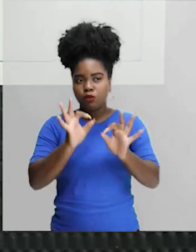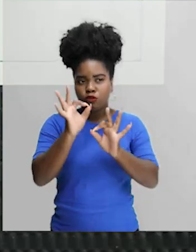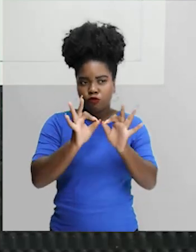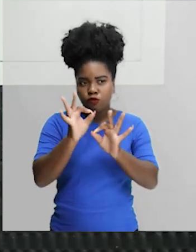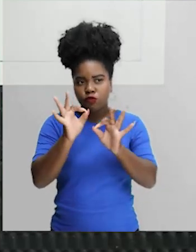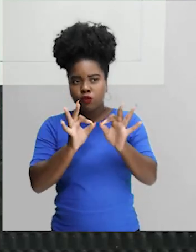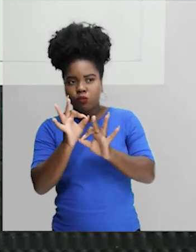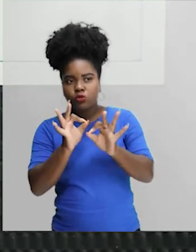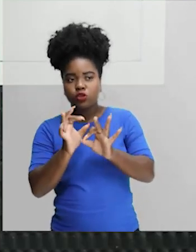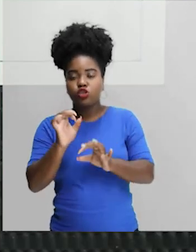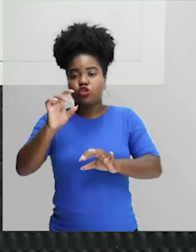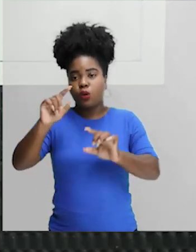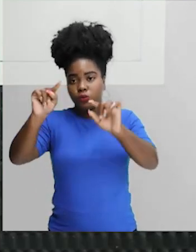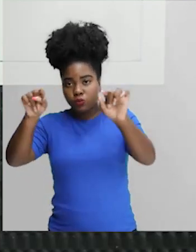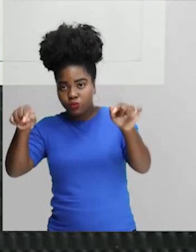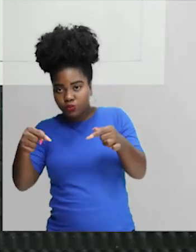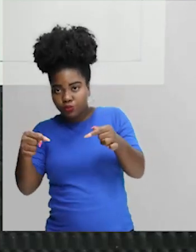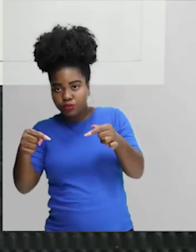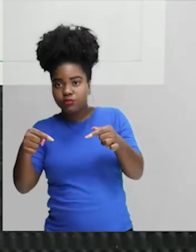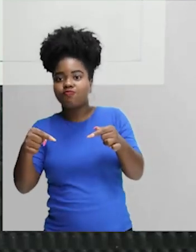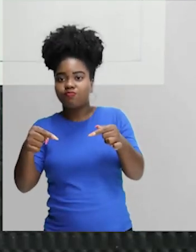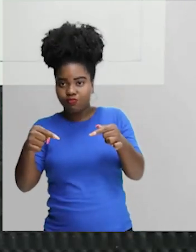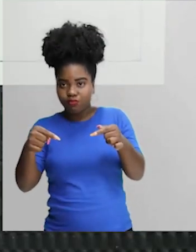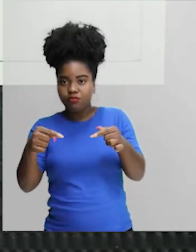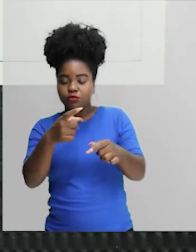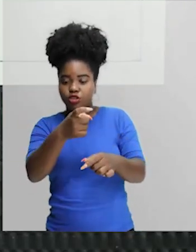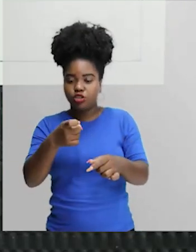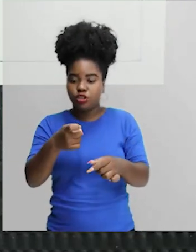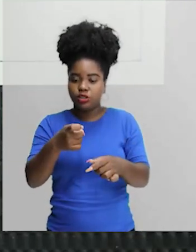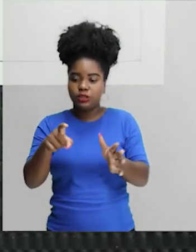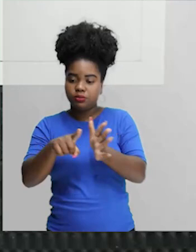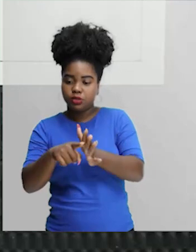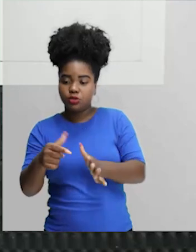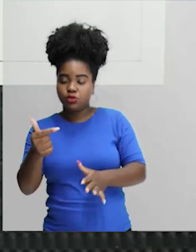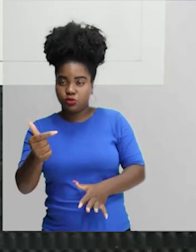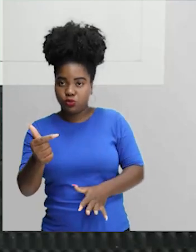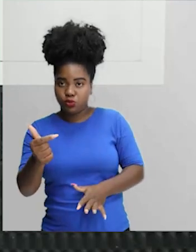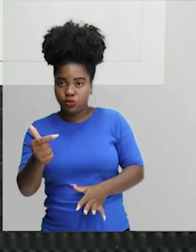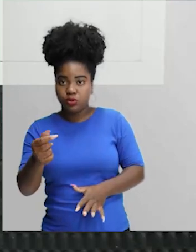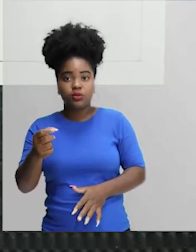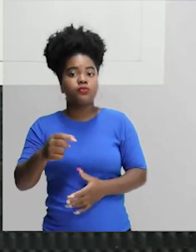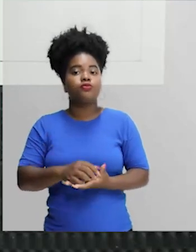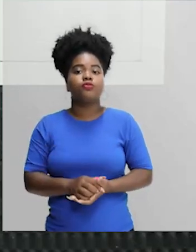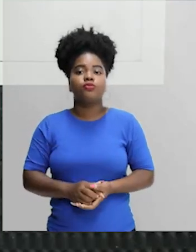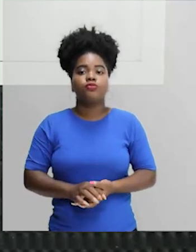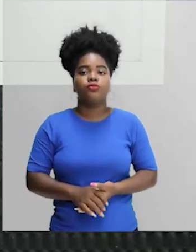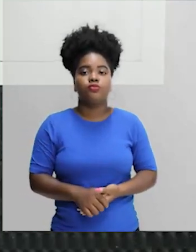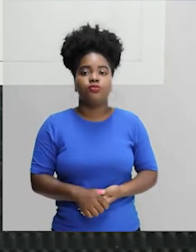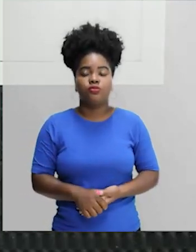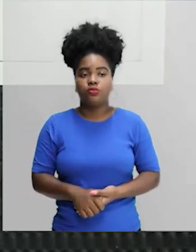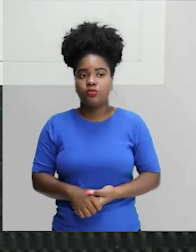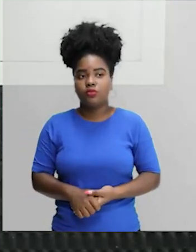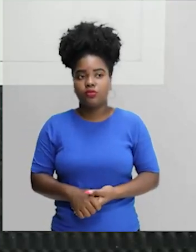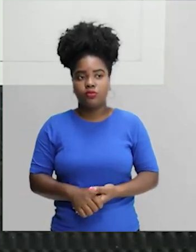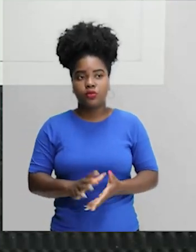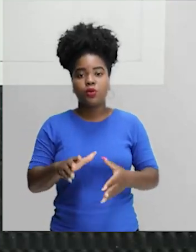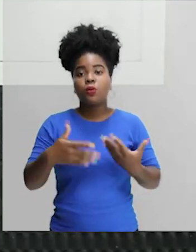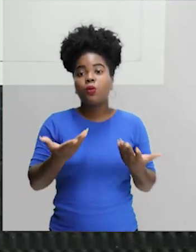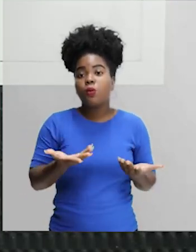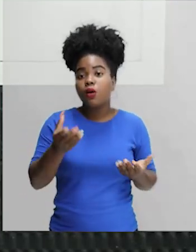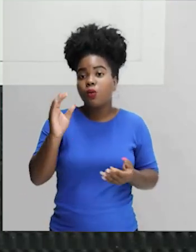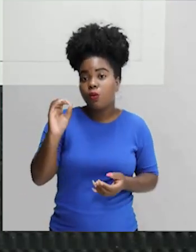a conta só como se fosse pelo x menos 2. Só como se fosse pelo x menos 2. Qual é o